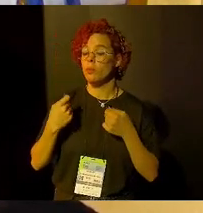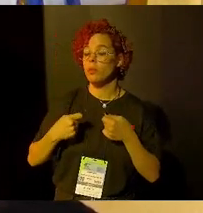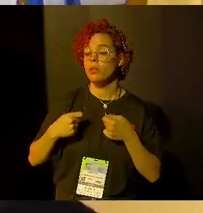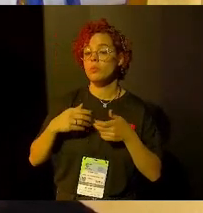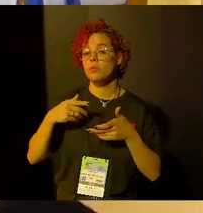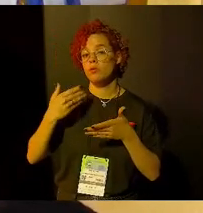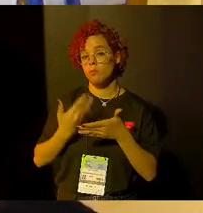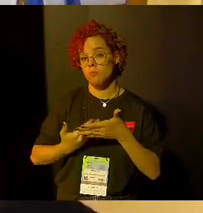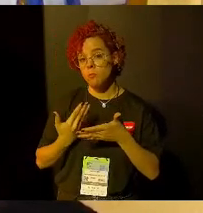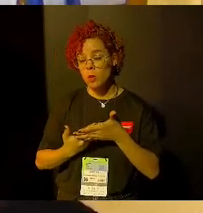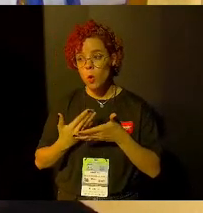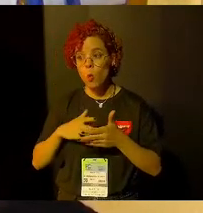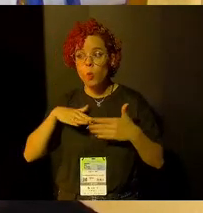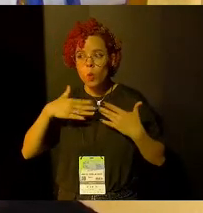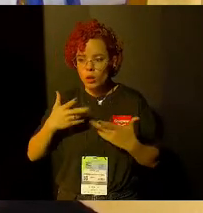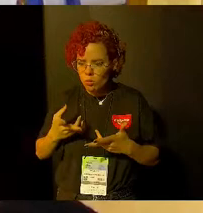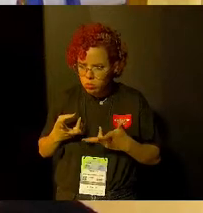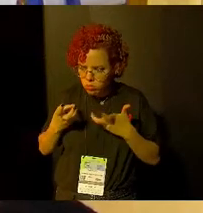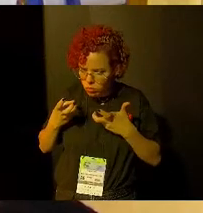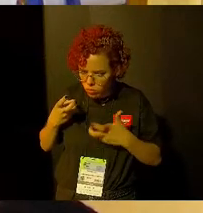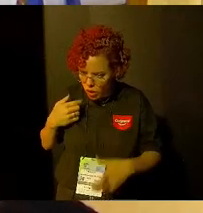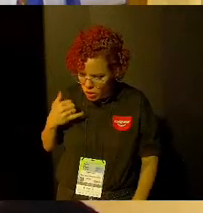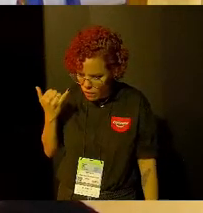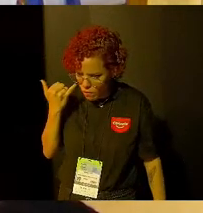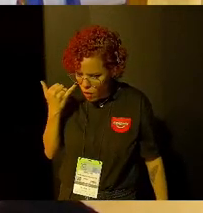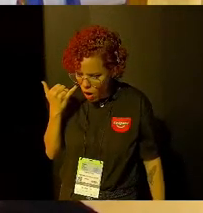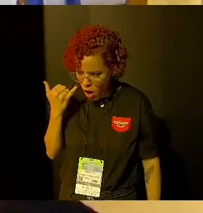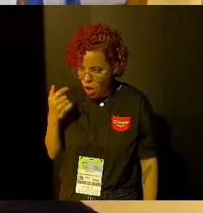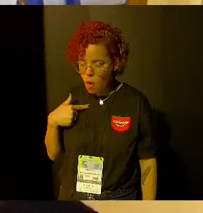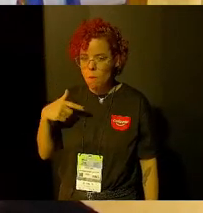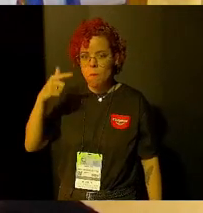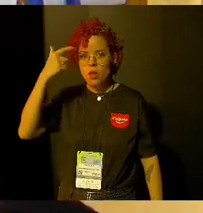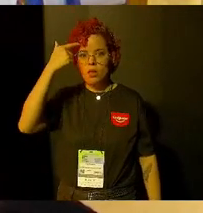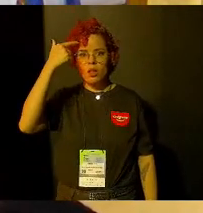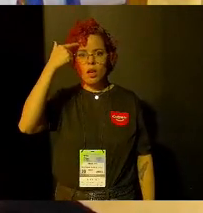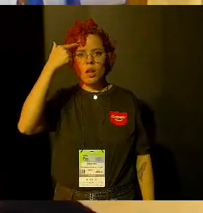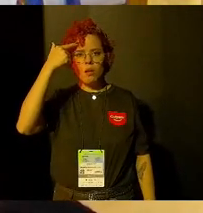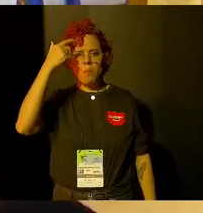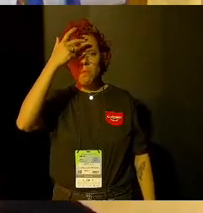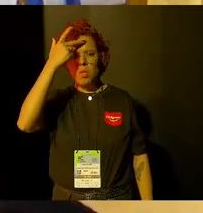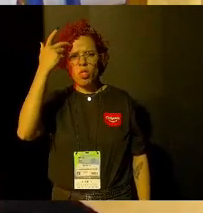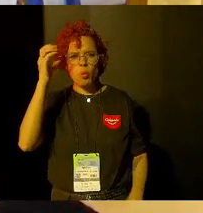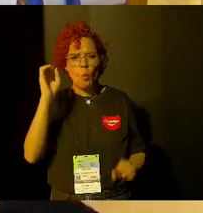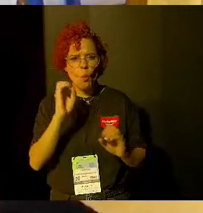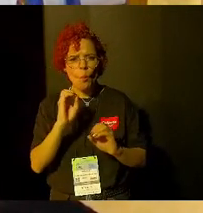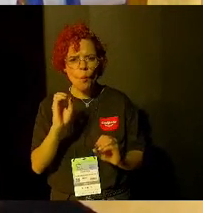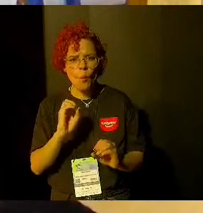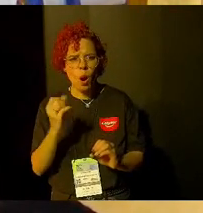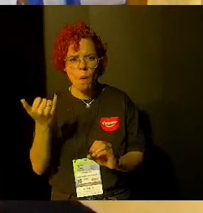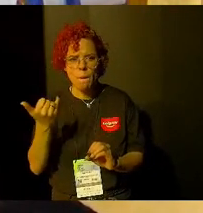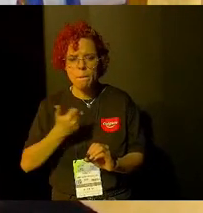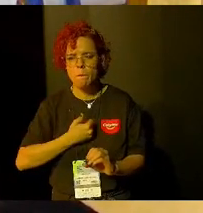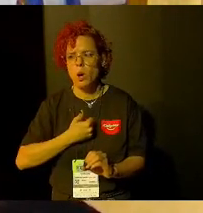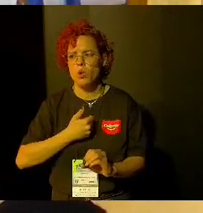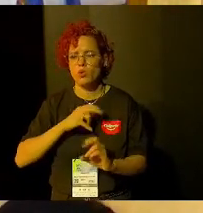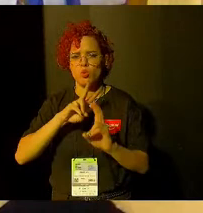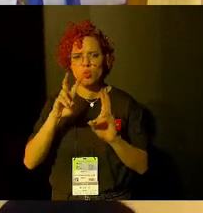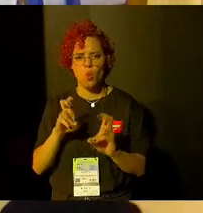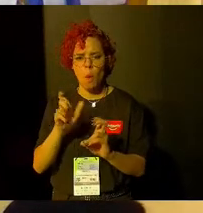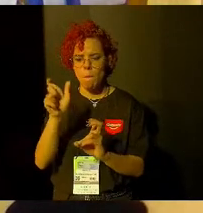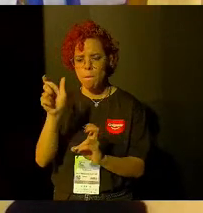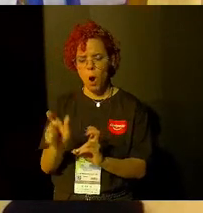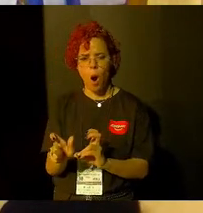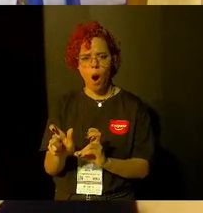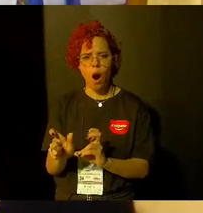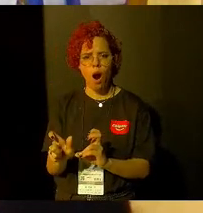eu me dei conta dessa informação eu lembro que eu pensei sozinho ninguém me falou sobre esse homem ninguém fala sobre a